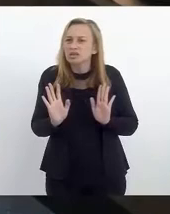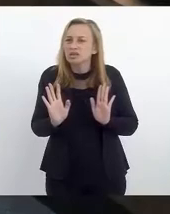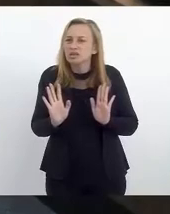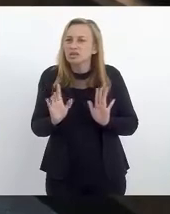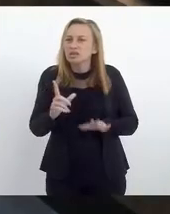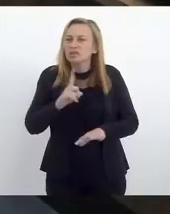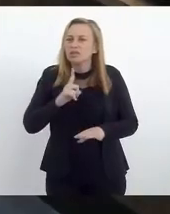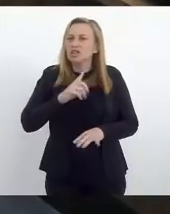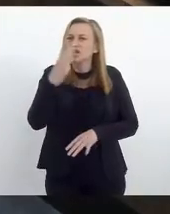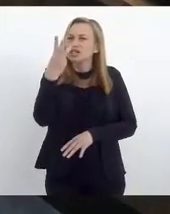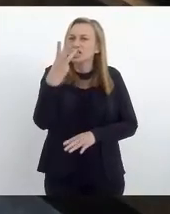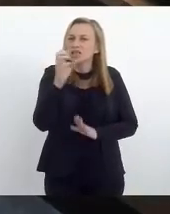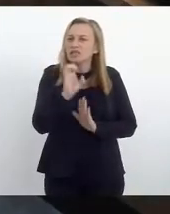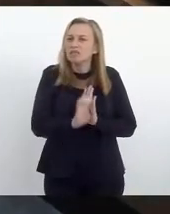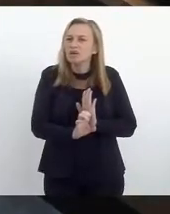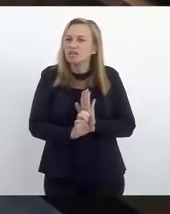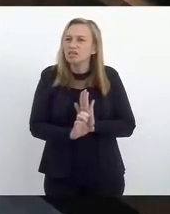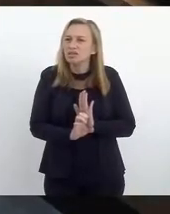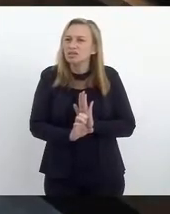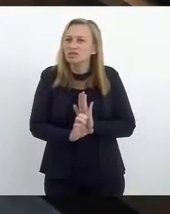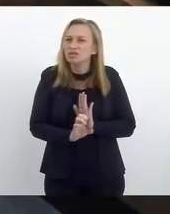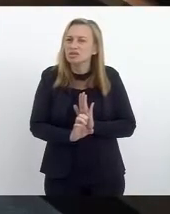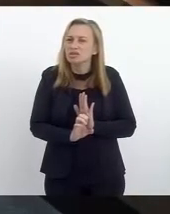só tem 3 emendas.